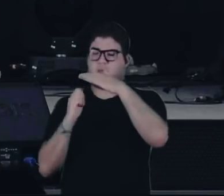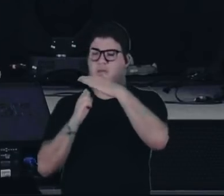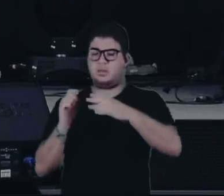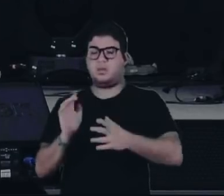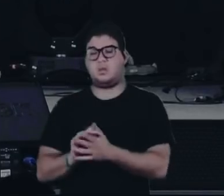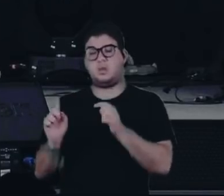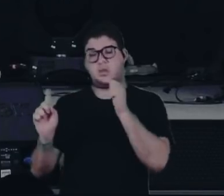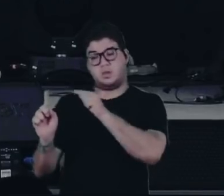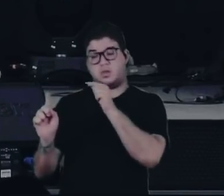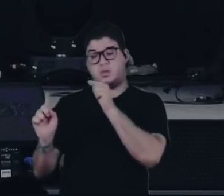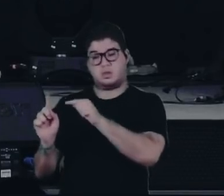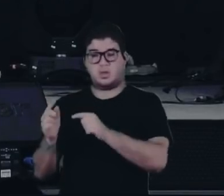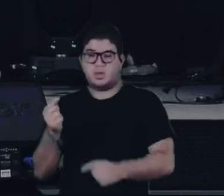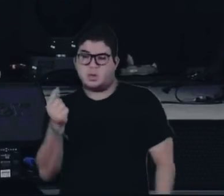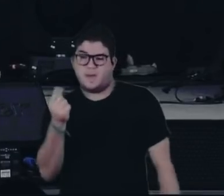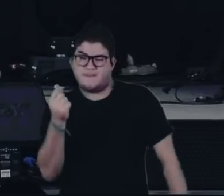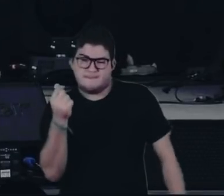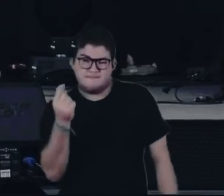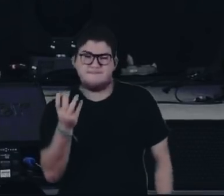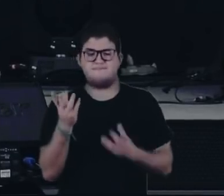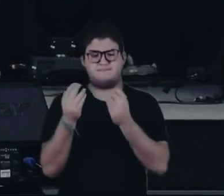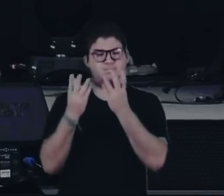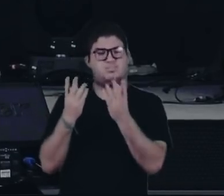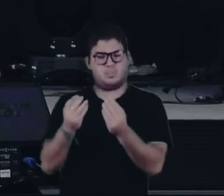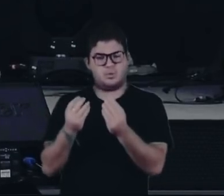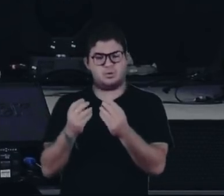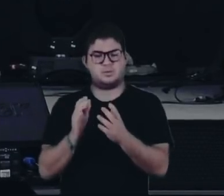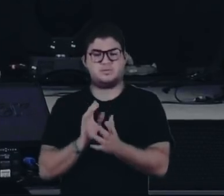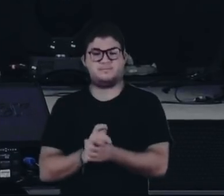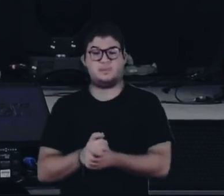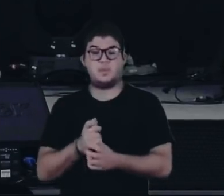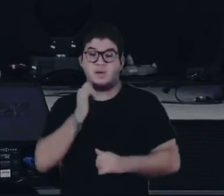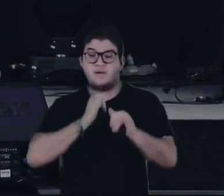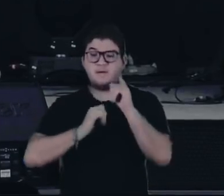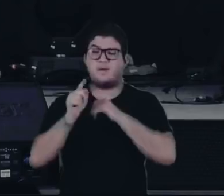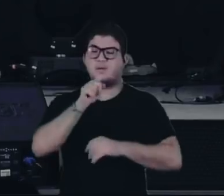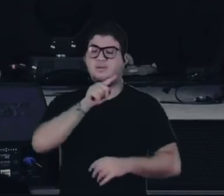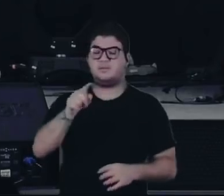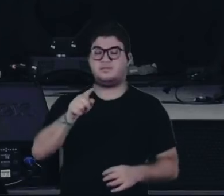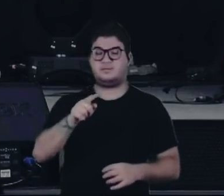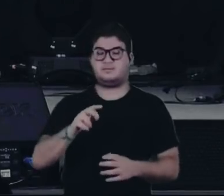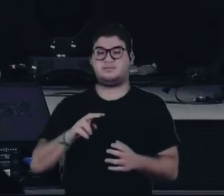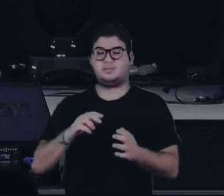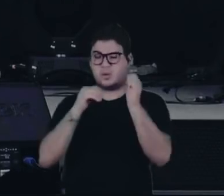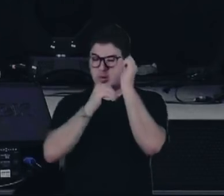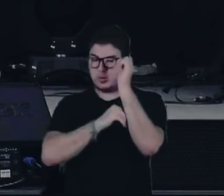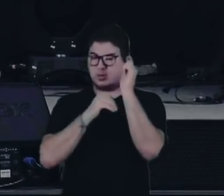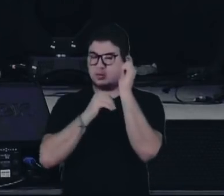era rica. Deixa eu te contar um segredo.